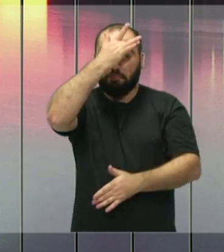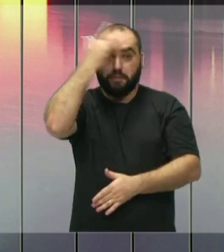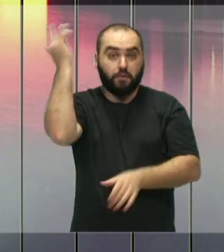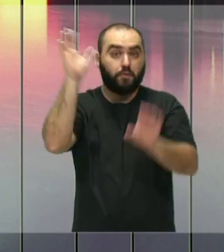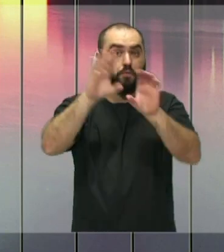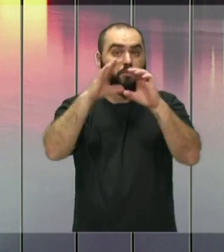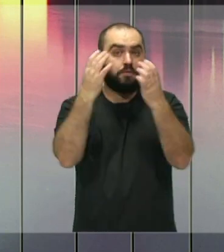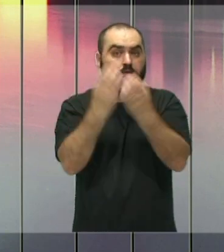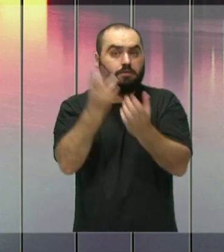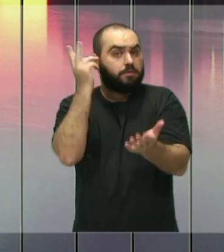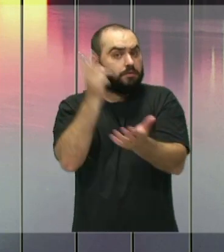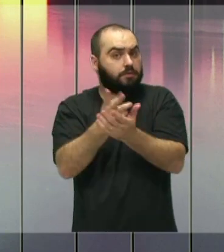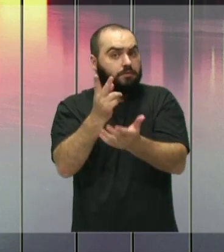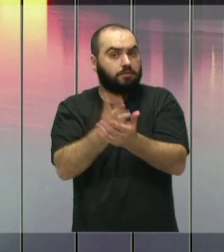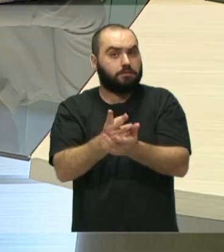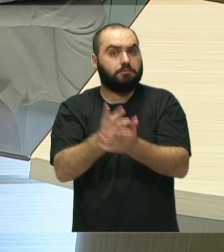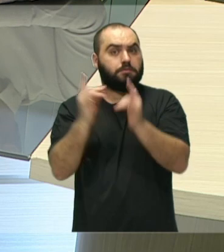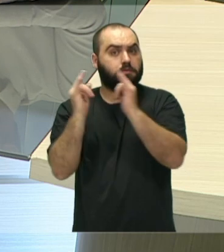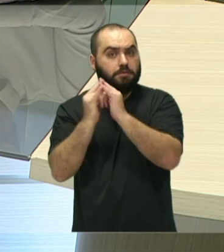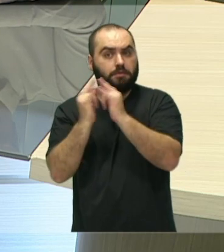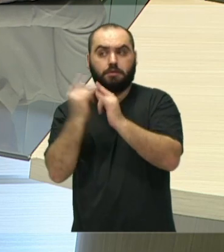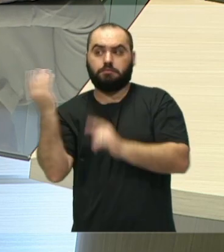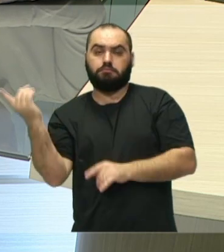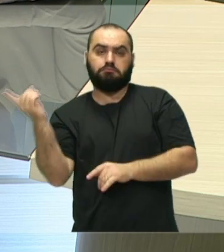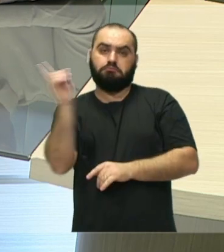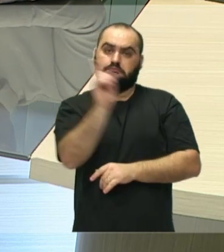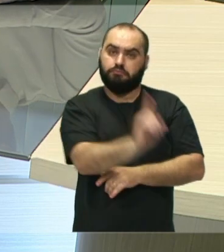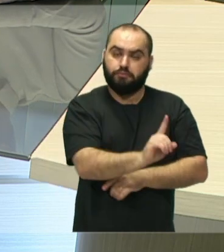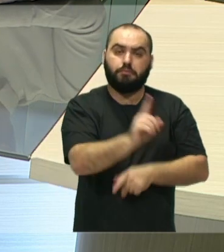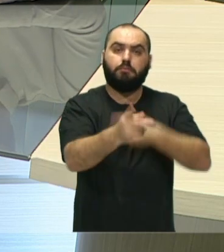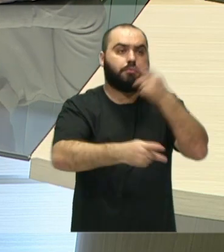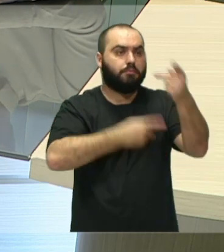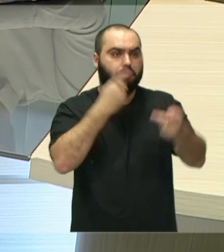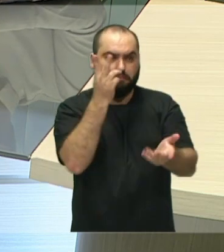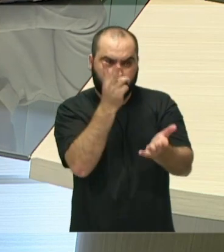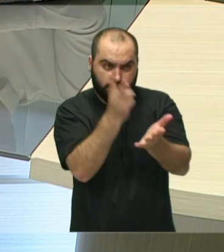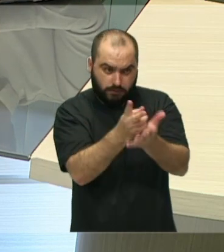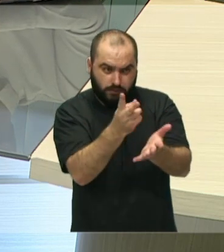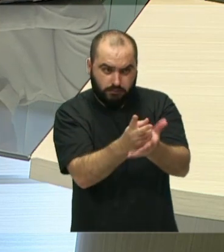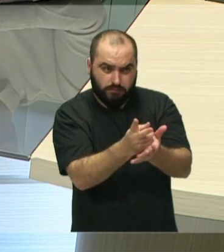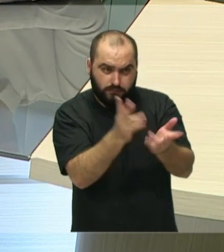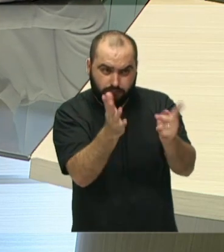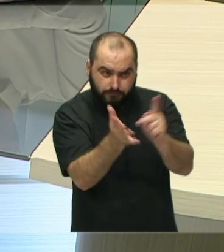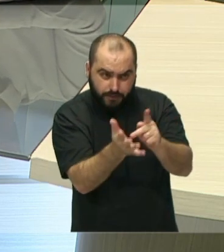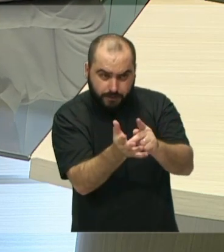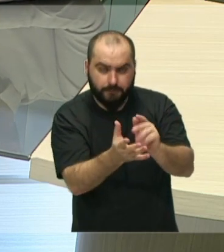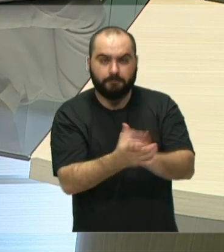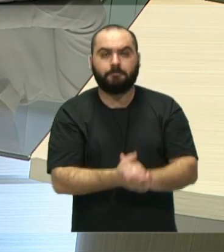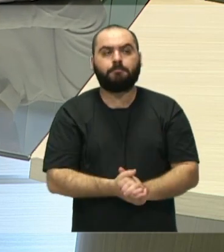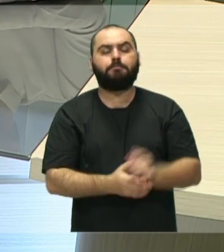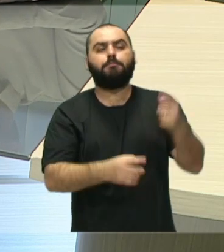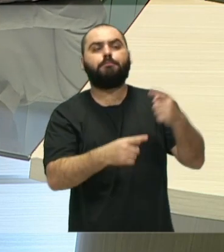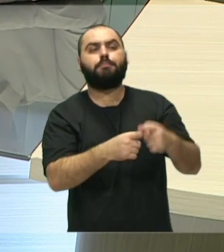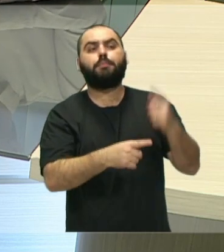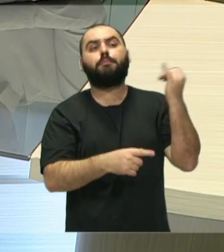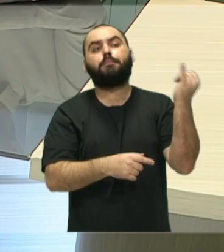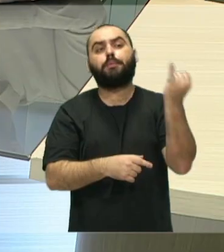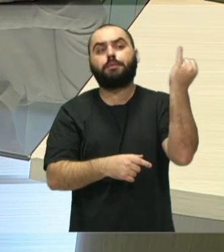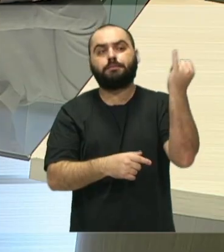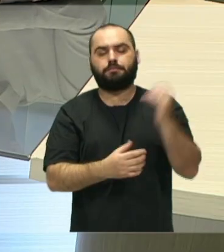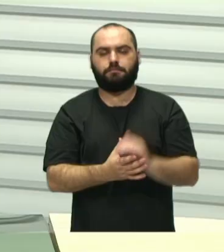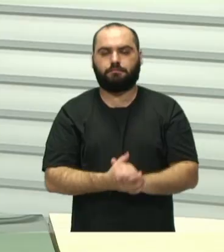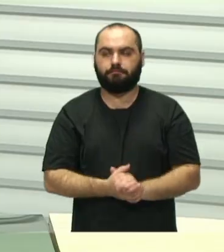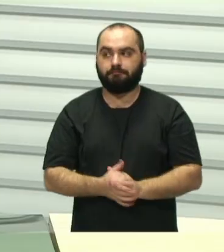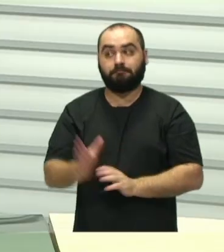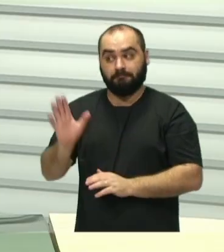quase todas as sessões após a flexibilização das regras sanitárias né qual a importância dessas participações em